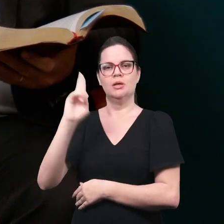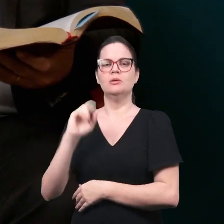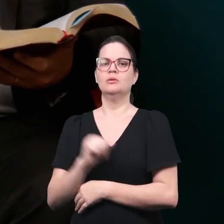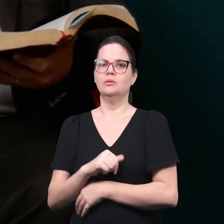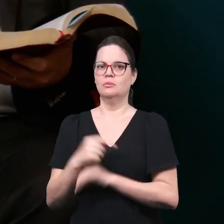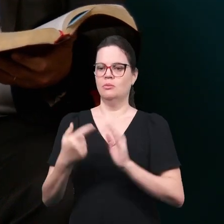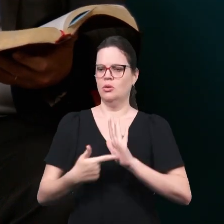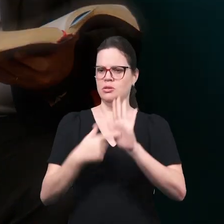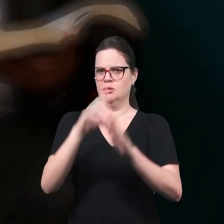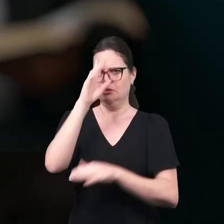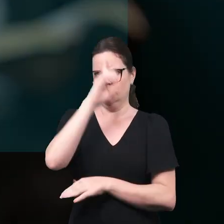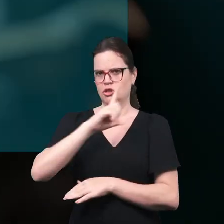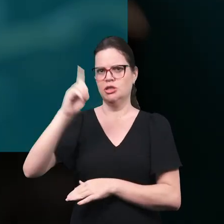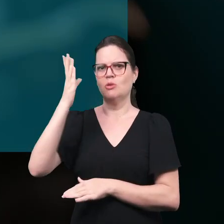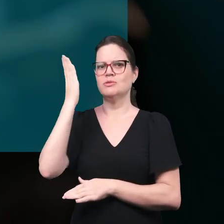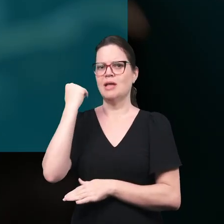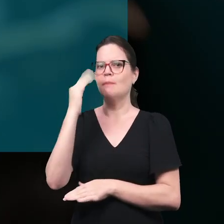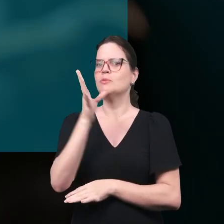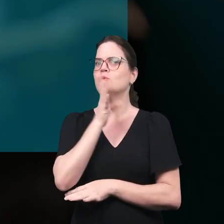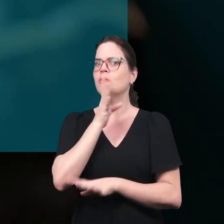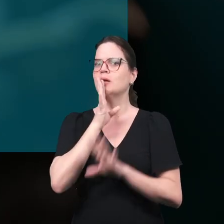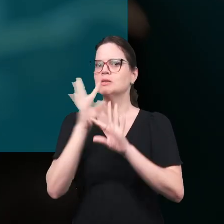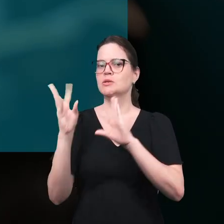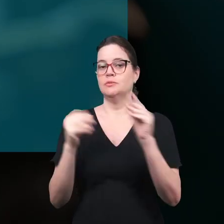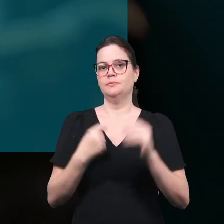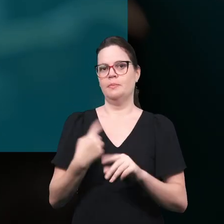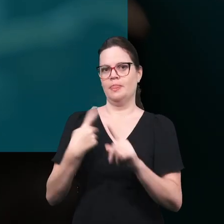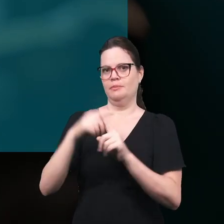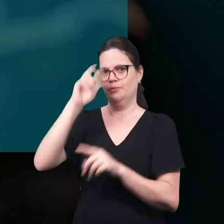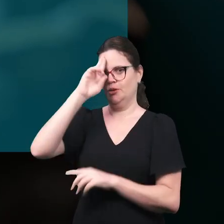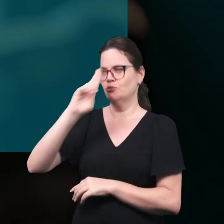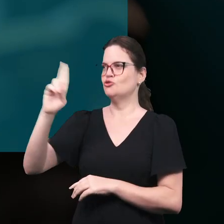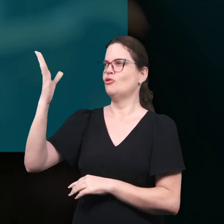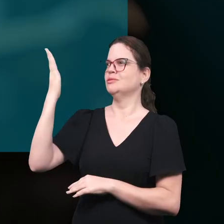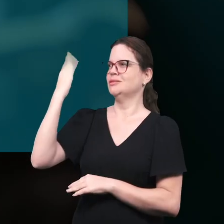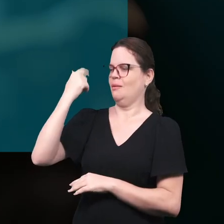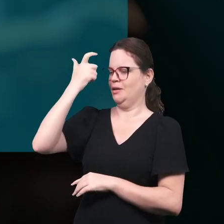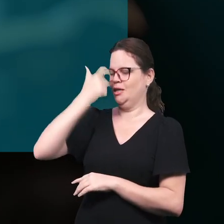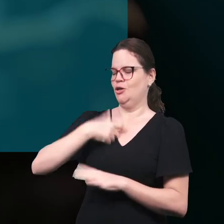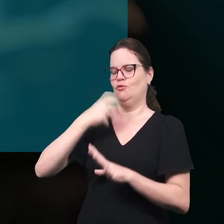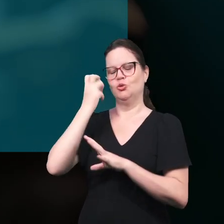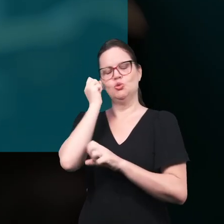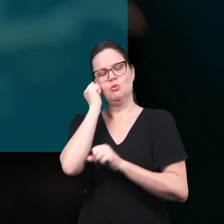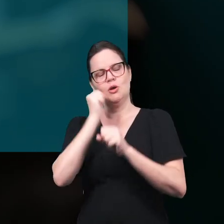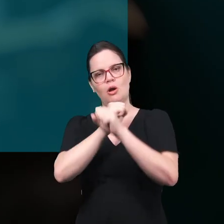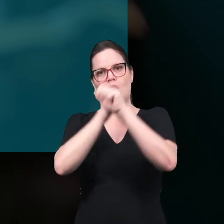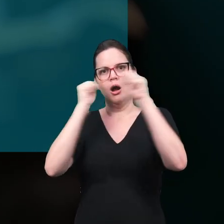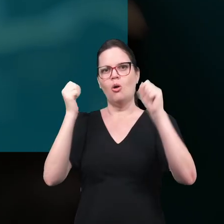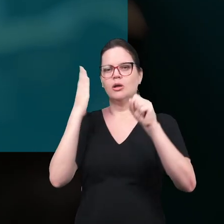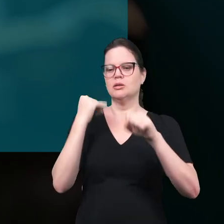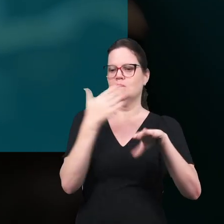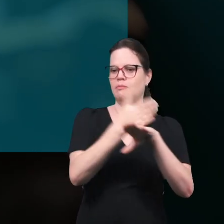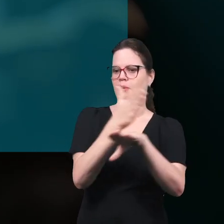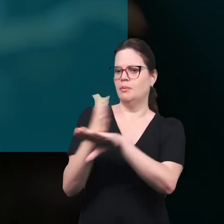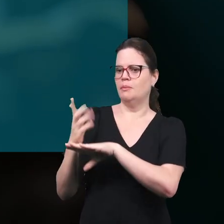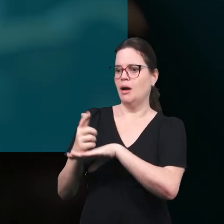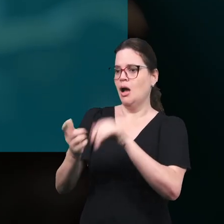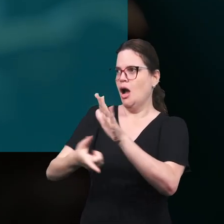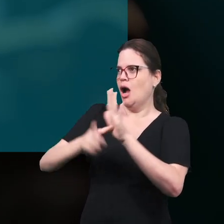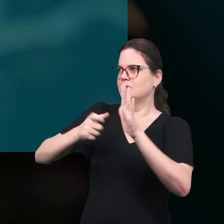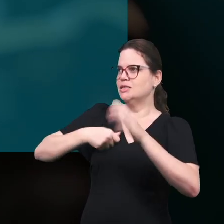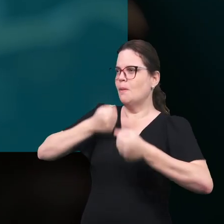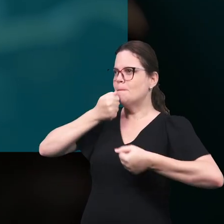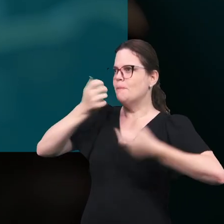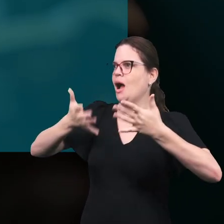da sua onisciência. Cercas o meu andar e o meu deitar, conhece todos os meus caminhos, sem que haja uma palavra na minha língua.